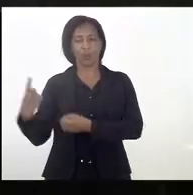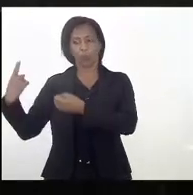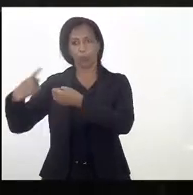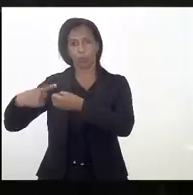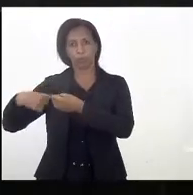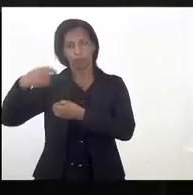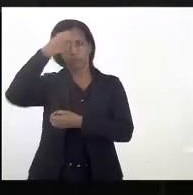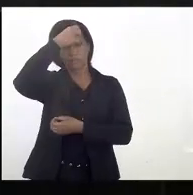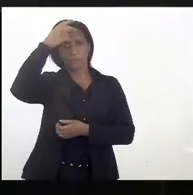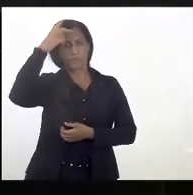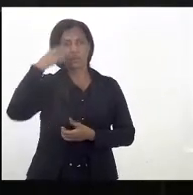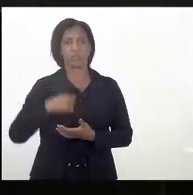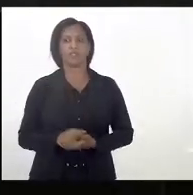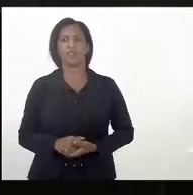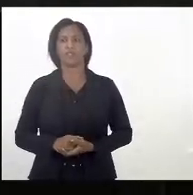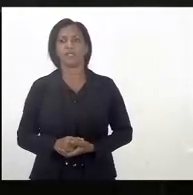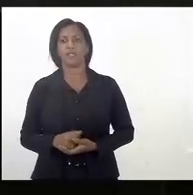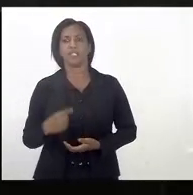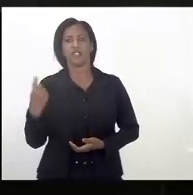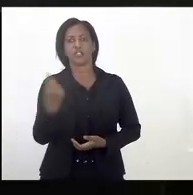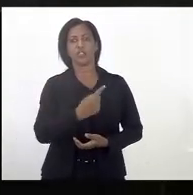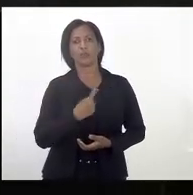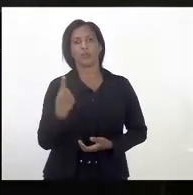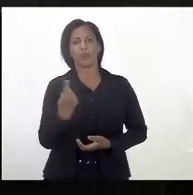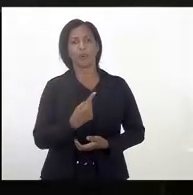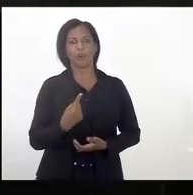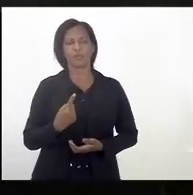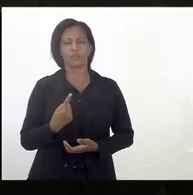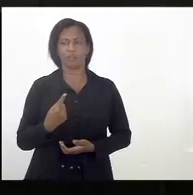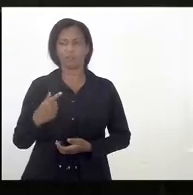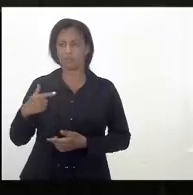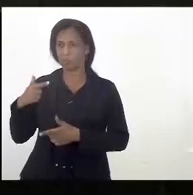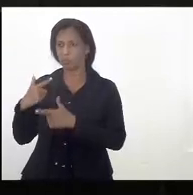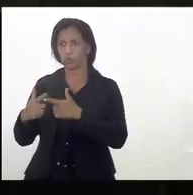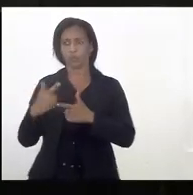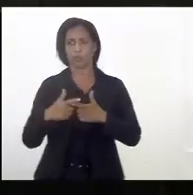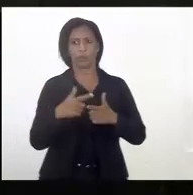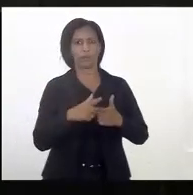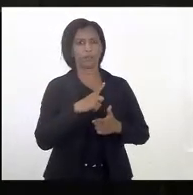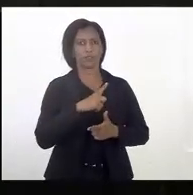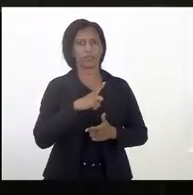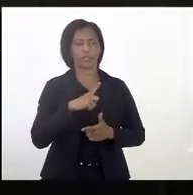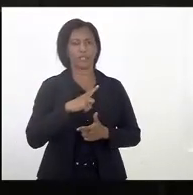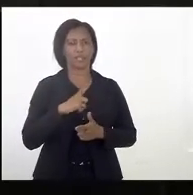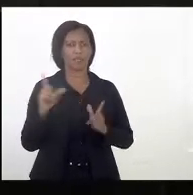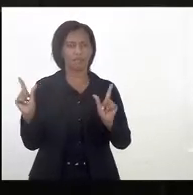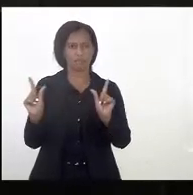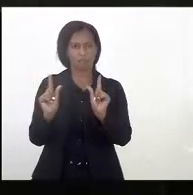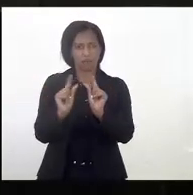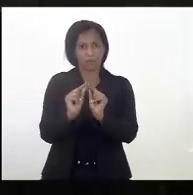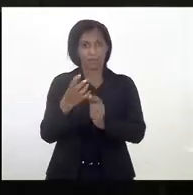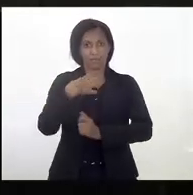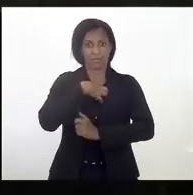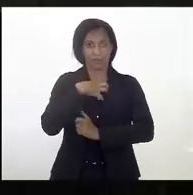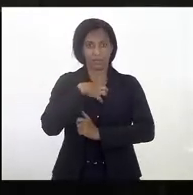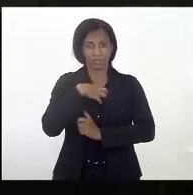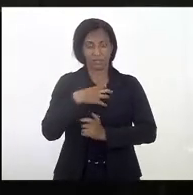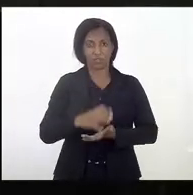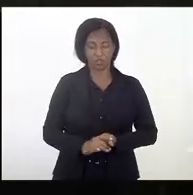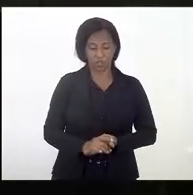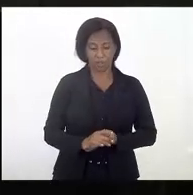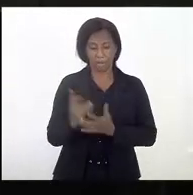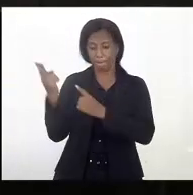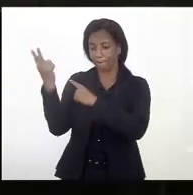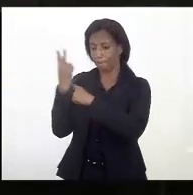municípios que a gente possa com todo o quadro de violência que a gente enfrenta né mas possa minimamente sentir